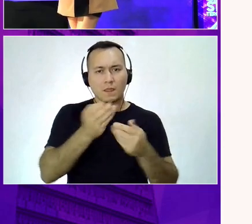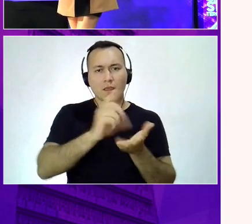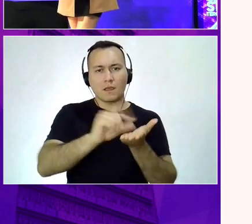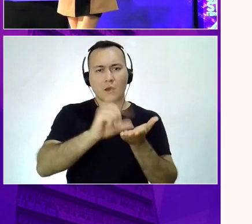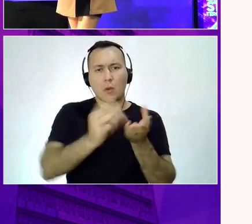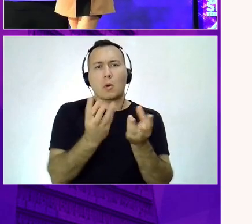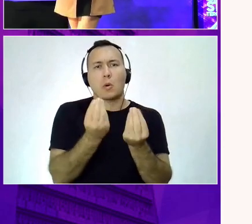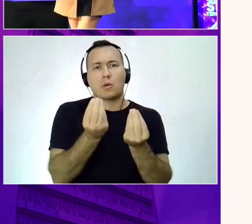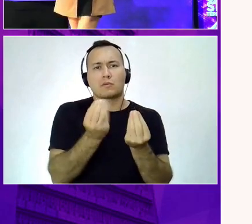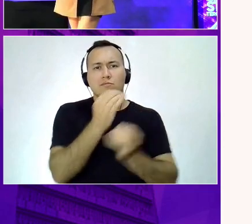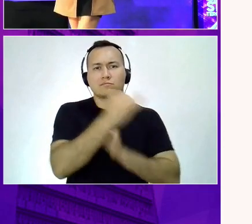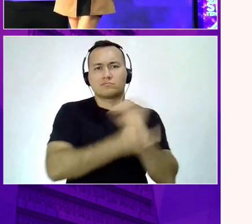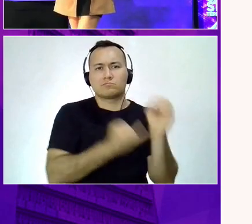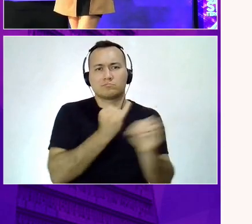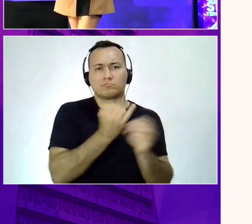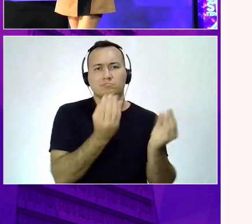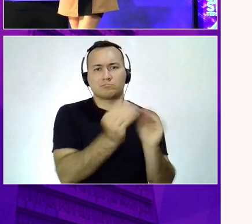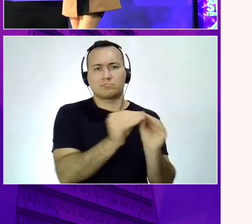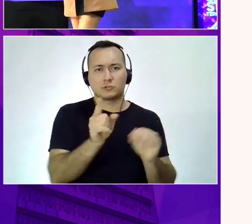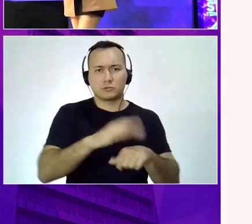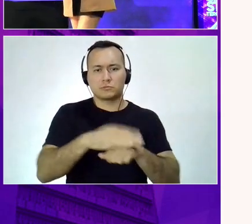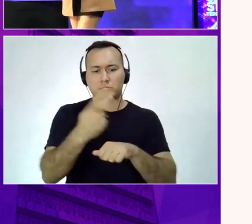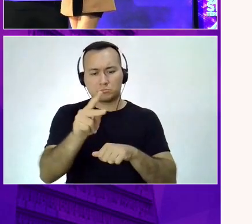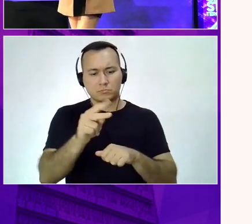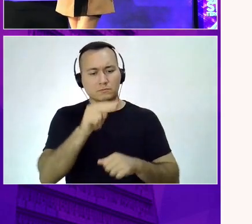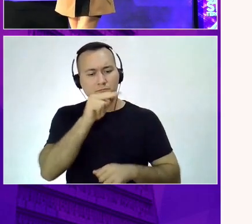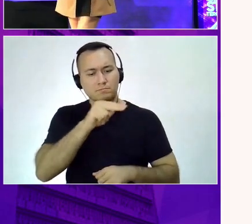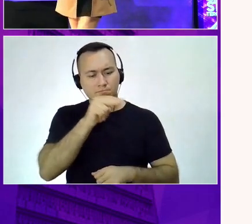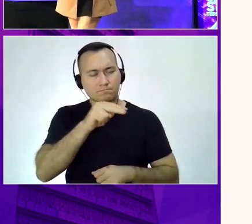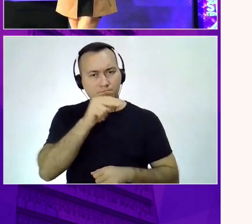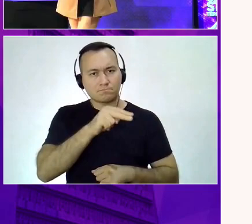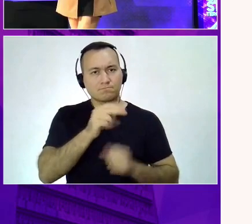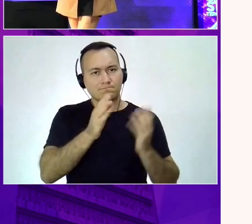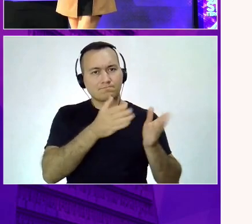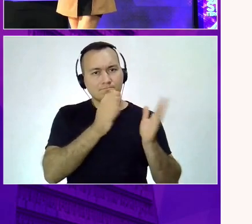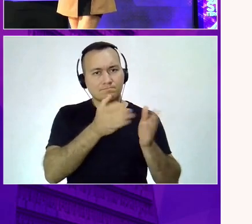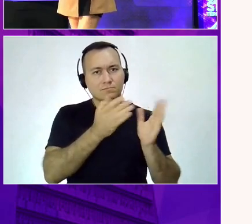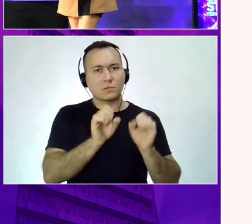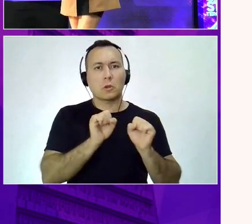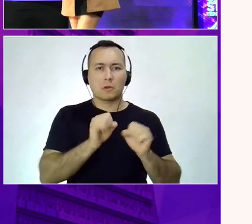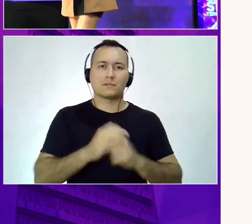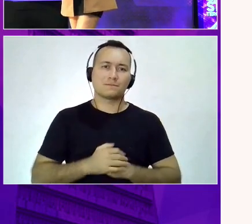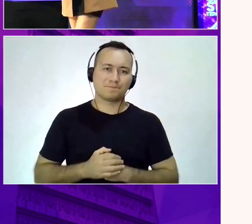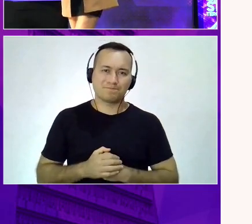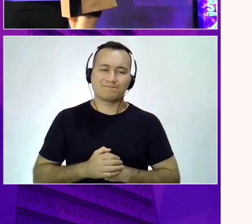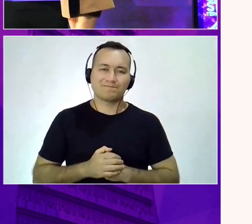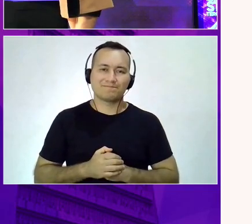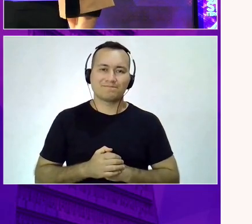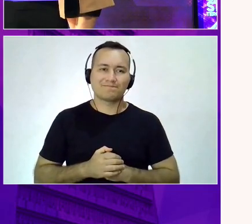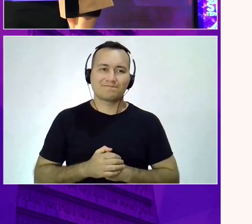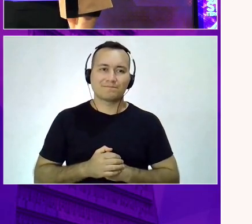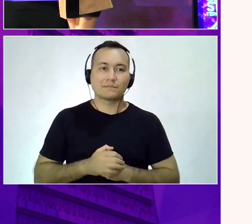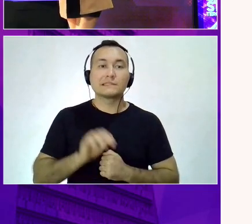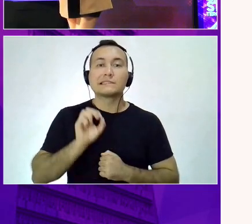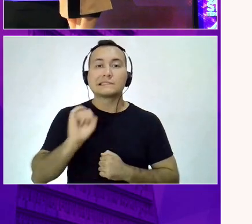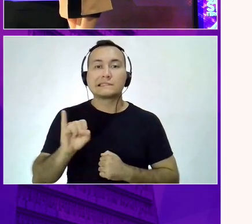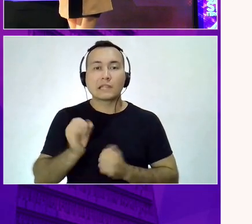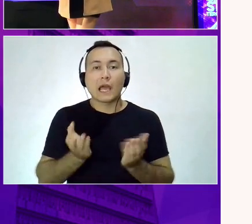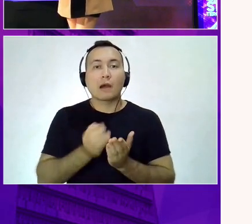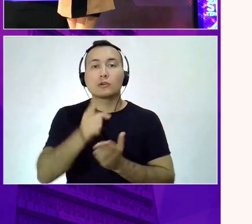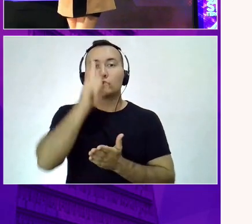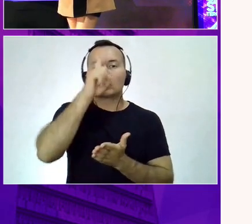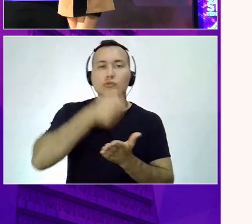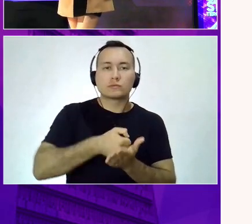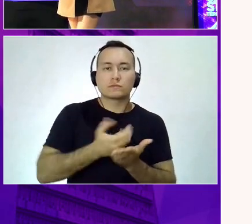tomar boas decisões. Tomar boas decisões é uma coisa que exige tempo. Mas e se você precisa tomar decisões agora? Como que